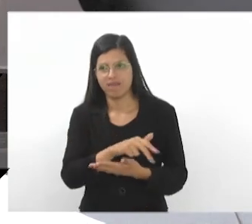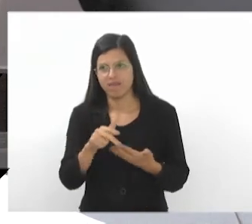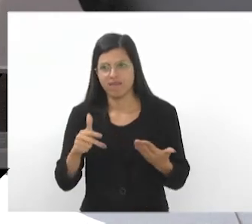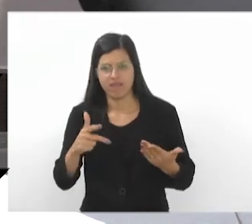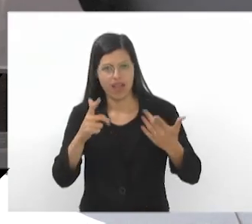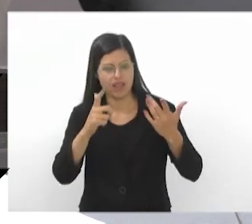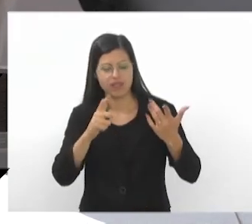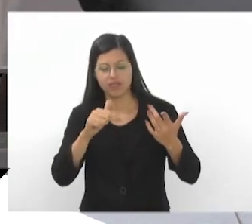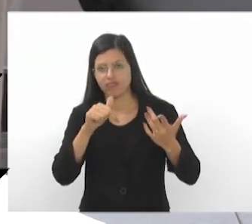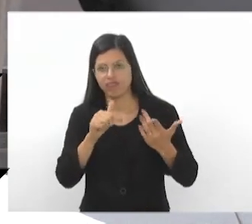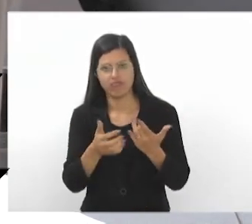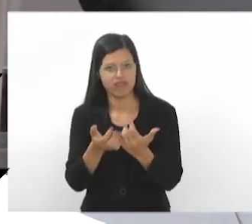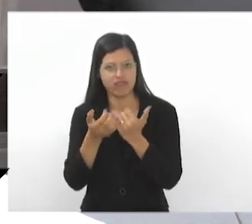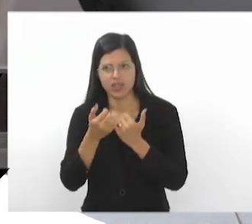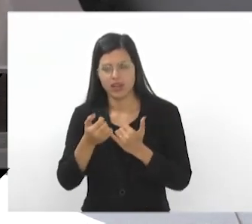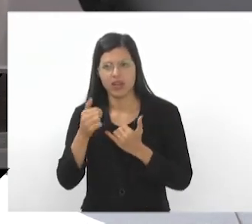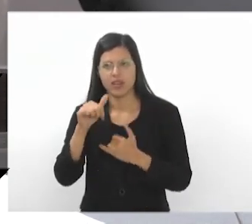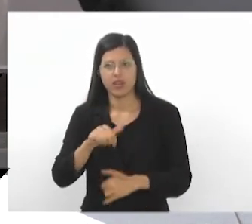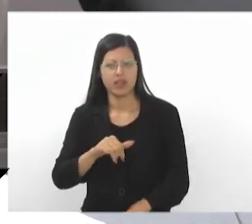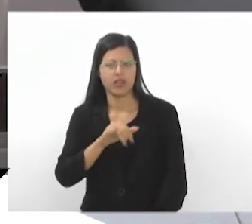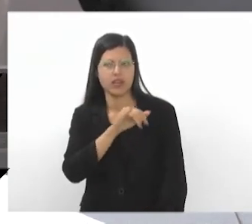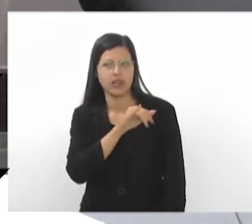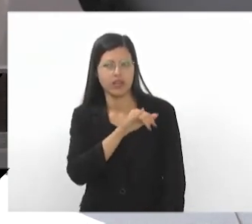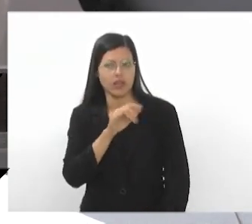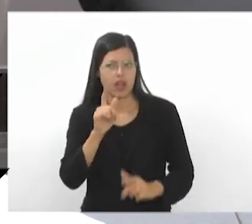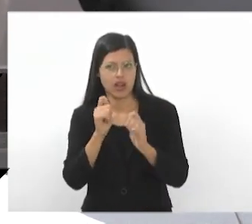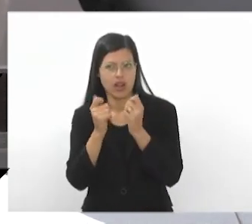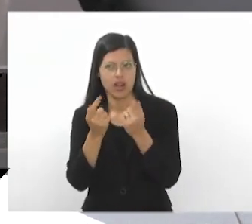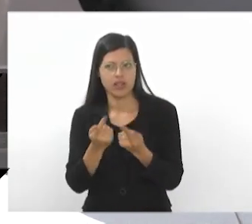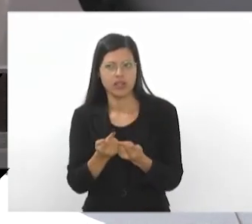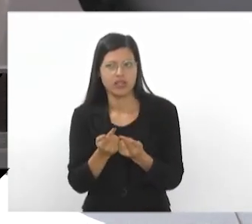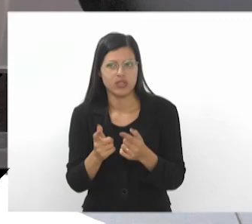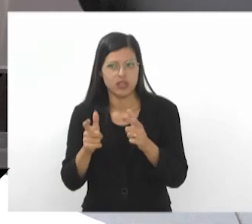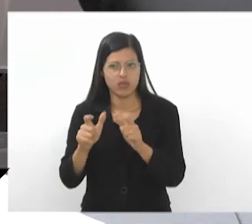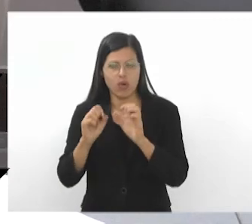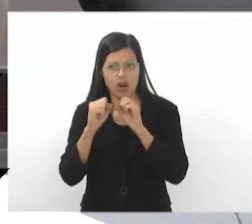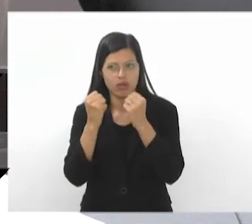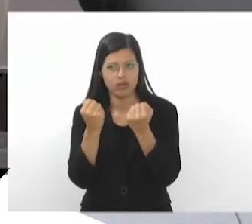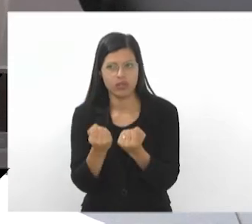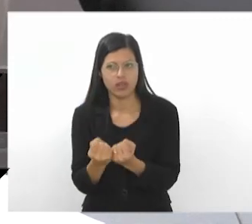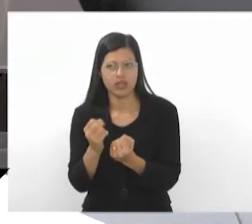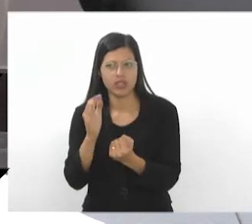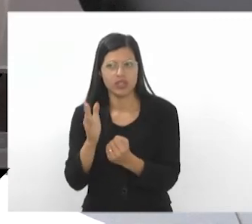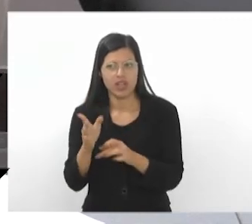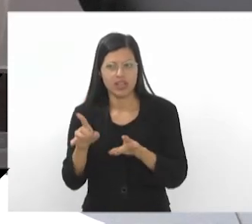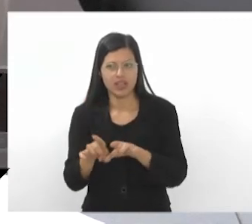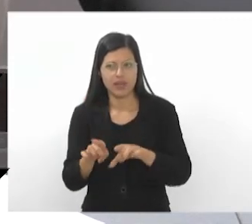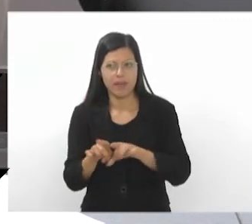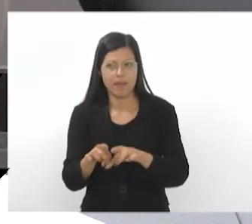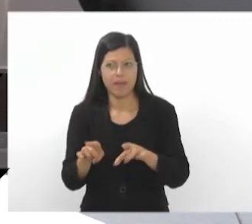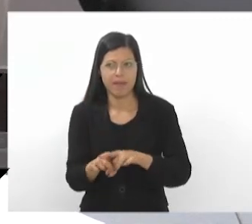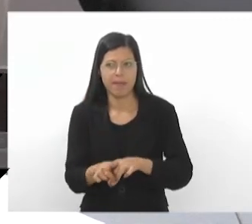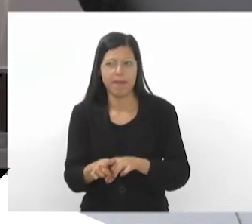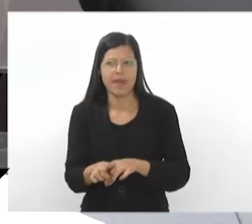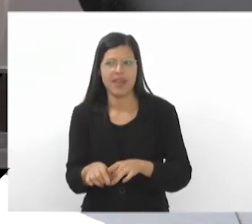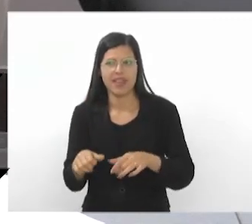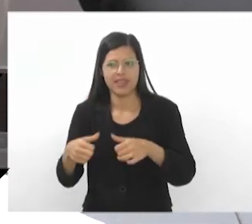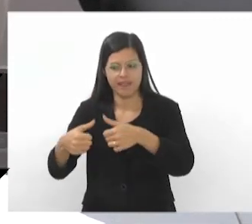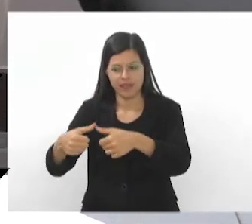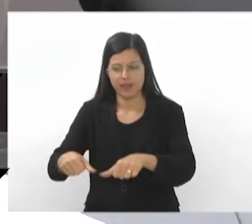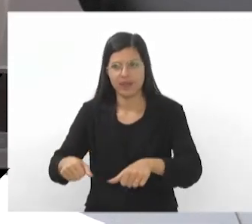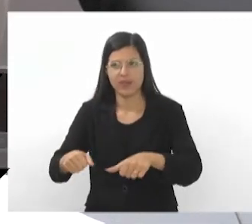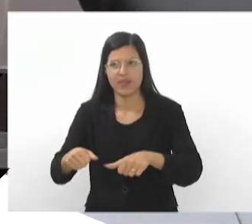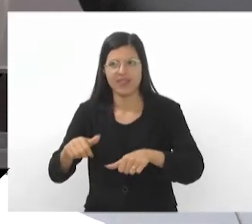Fluminense, né, e o Canto do Rio, o estádio já teve alocado para o campeão brasileiro da Libertadores, que joga